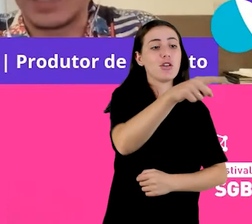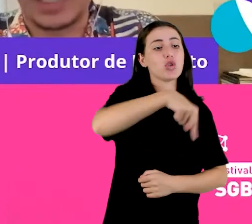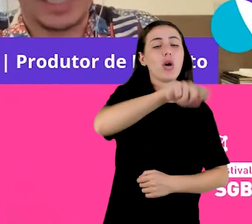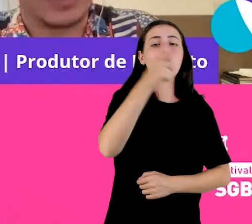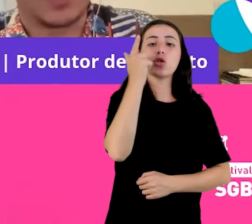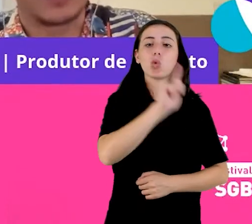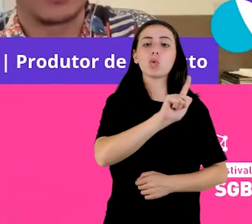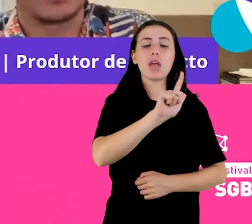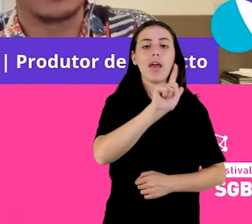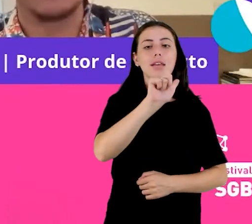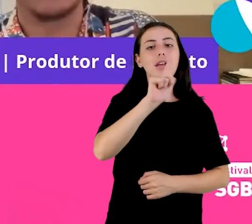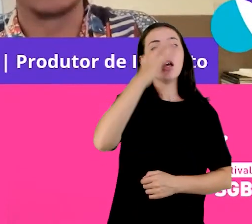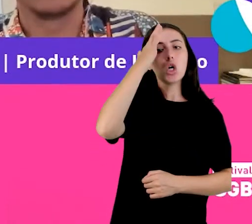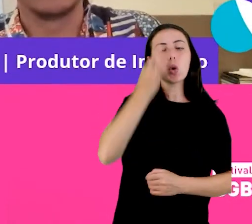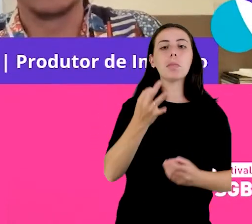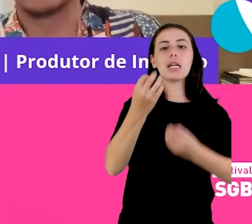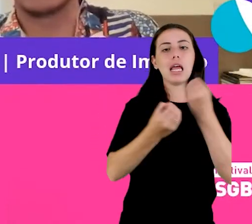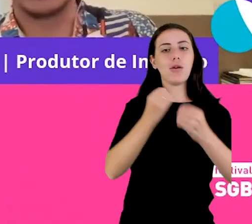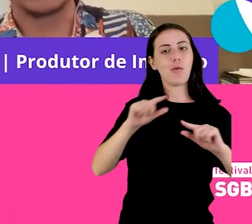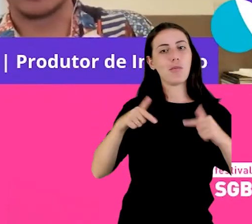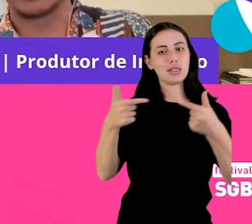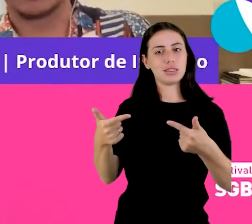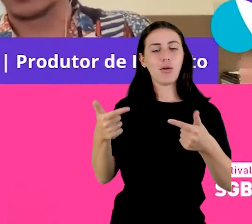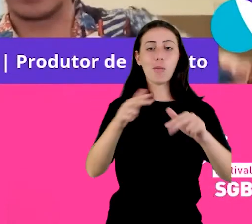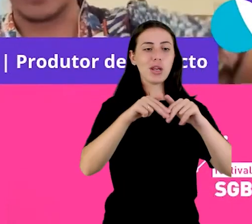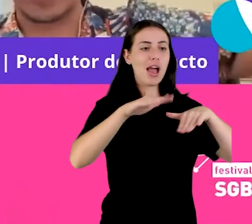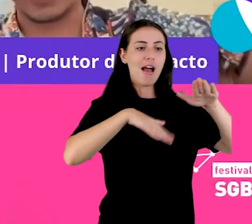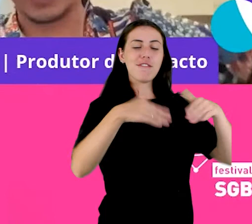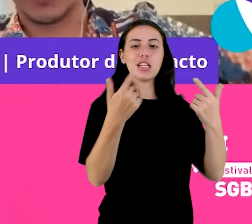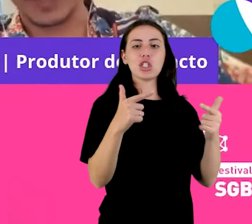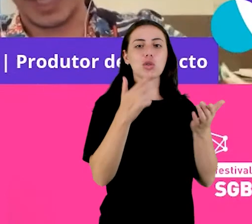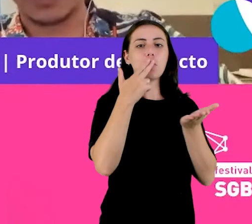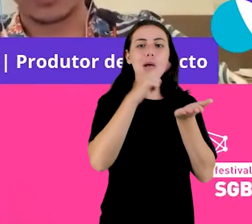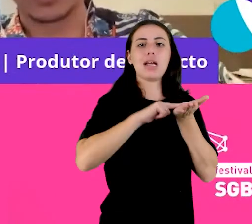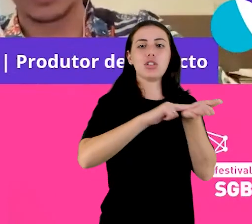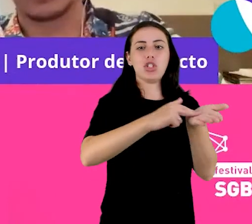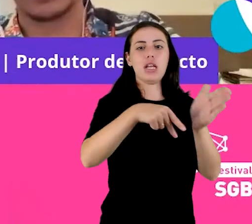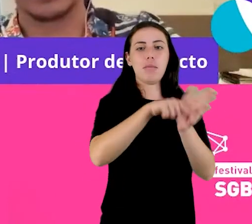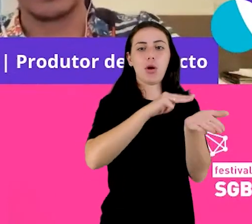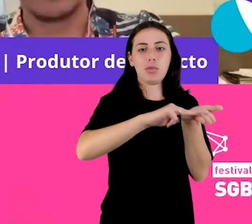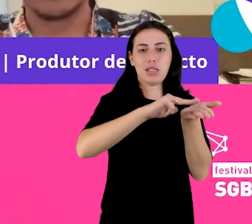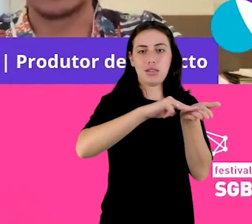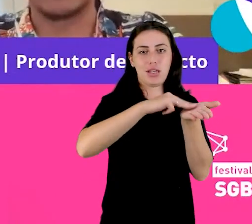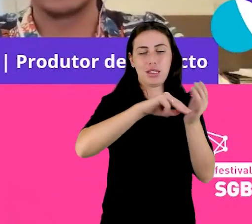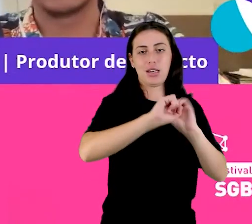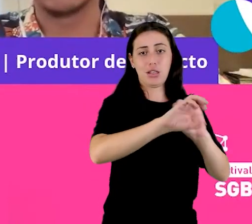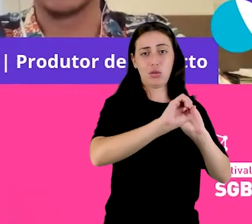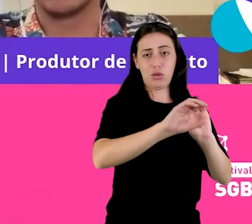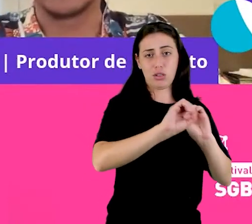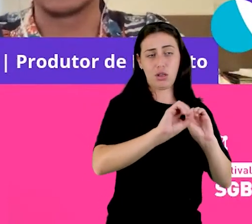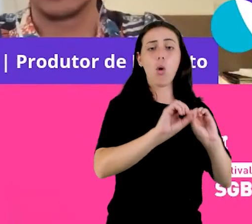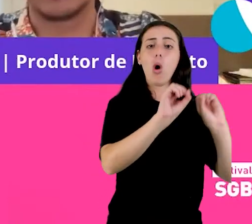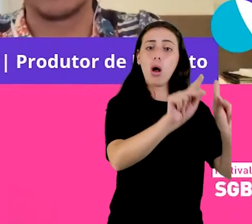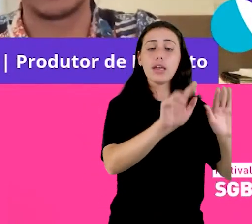a gente tem que ajudar os professores a entenderem melhor, porque às vezes é isso, pode não ter uma cartilha já oficial da secretaria, mas de repente